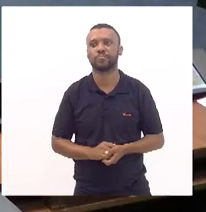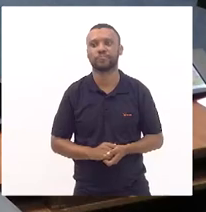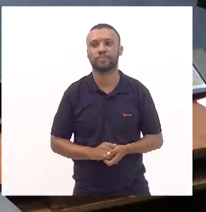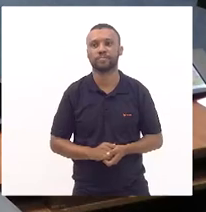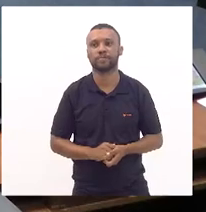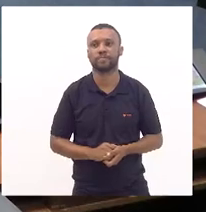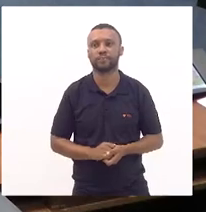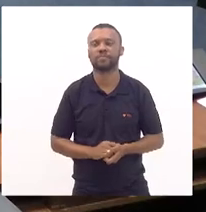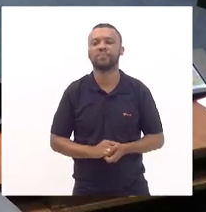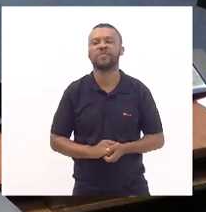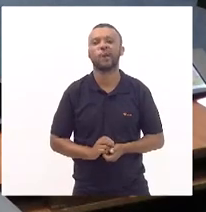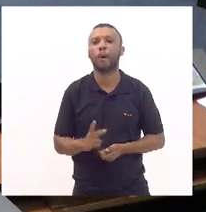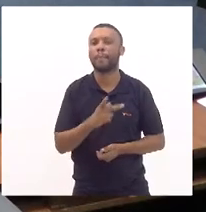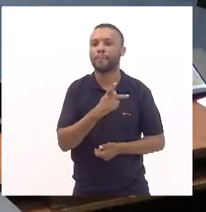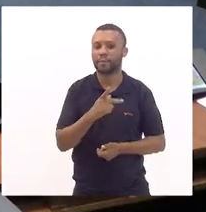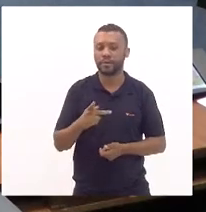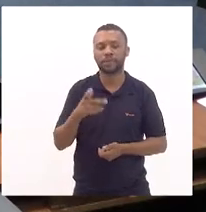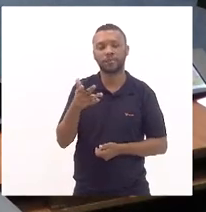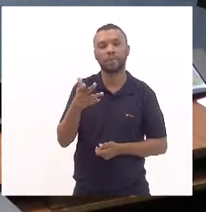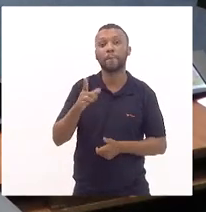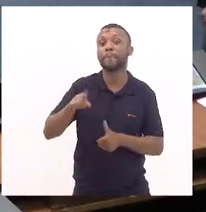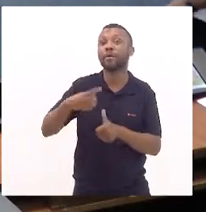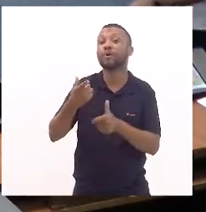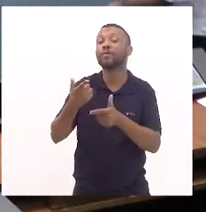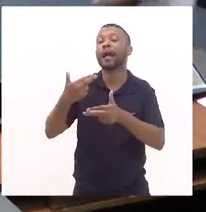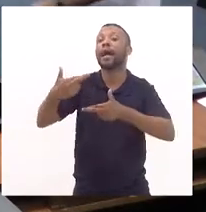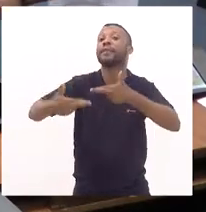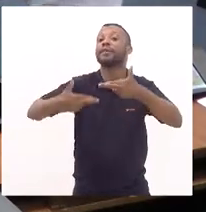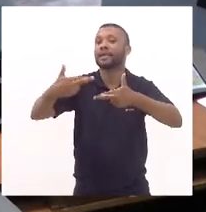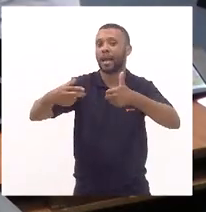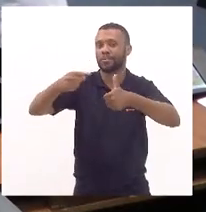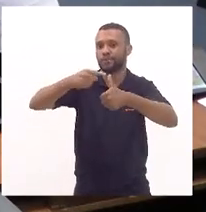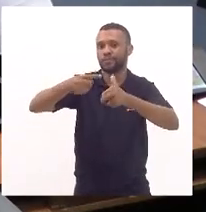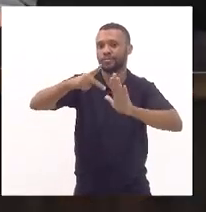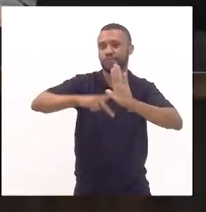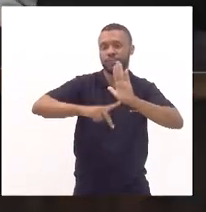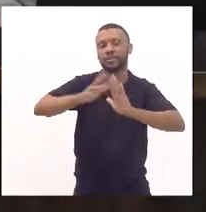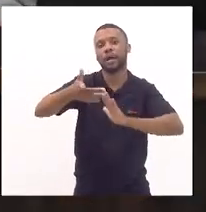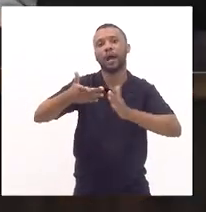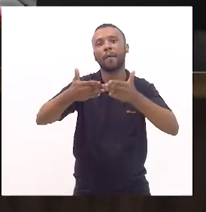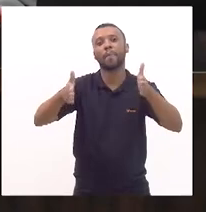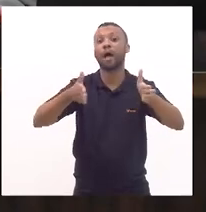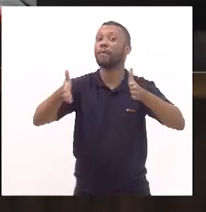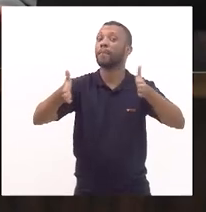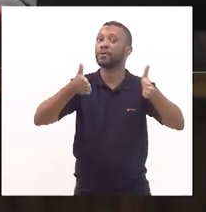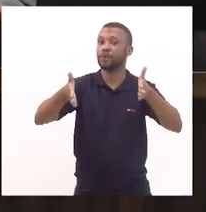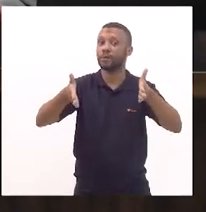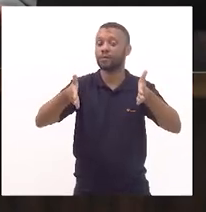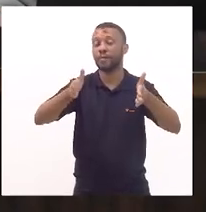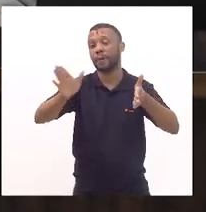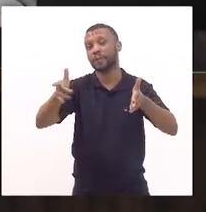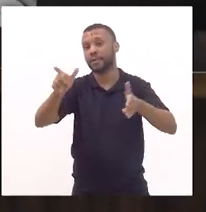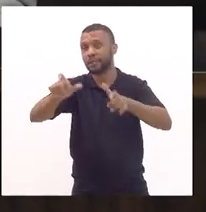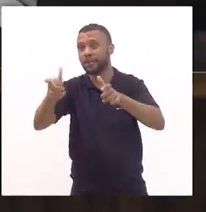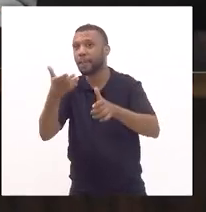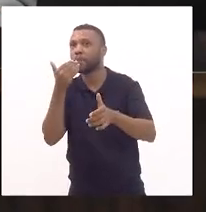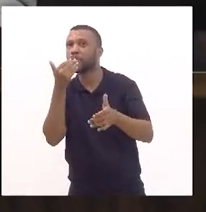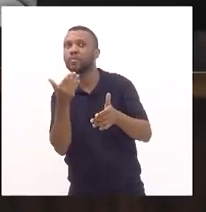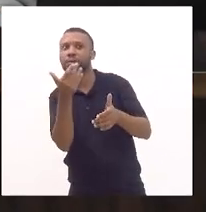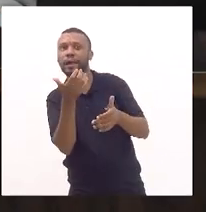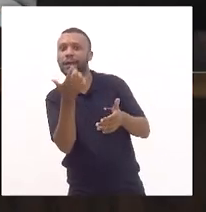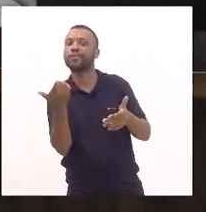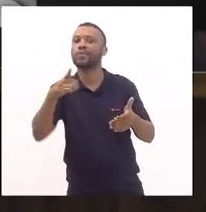Presidente. Primeiro é o da reciclagem. Já abriu, mas tem gente que não estava, que agora está pedindo. Estou refazendo.